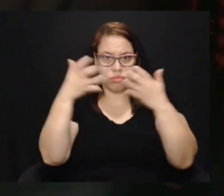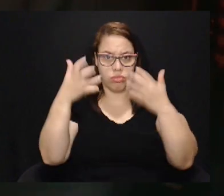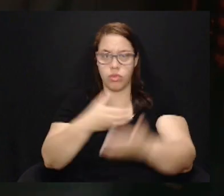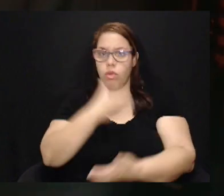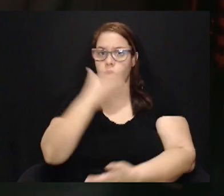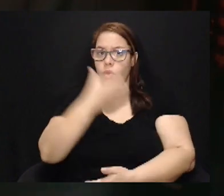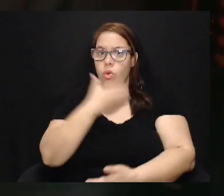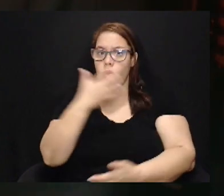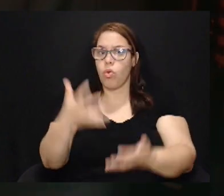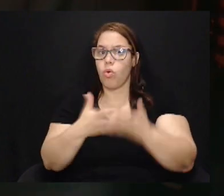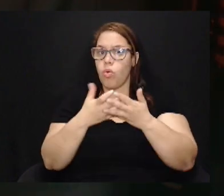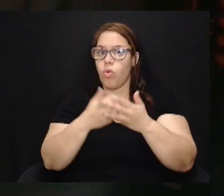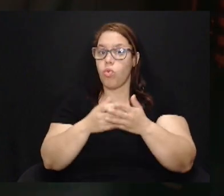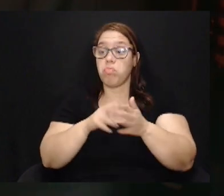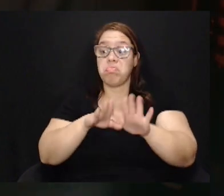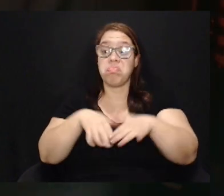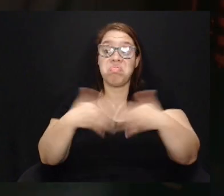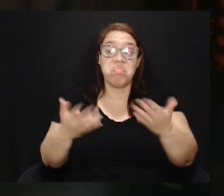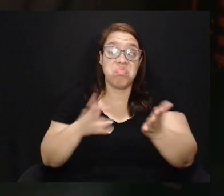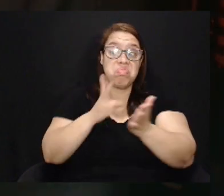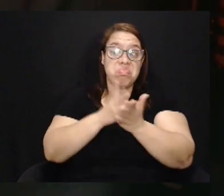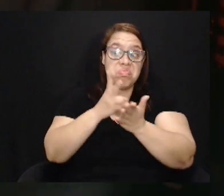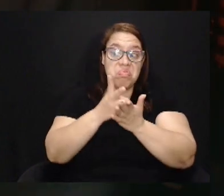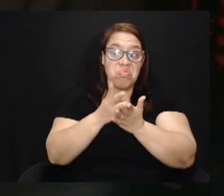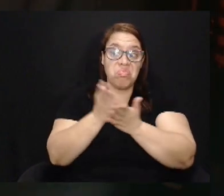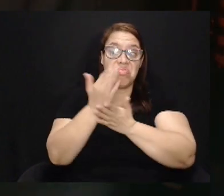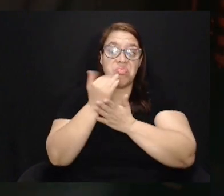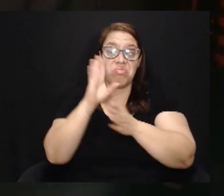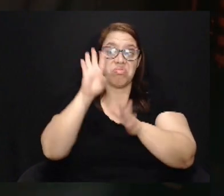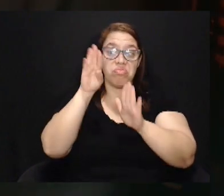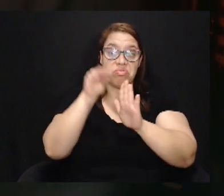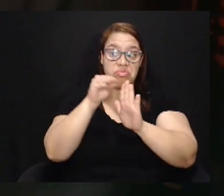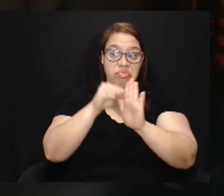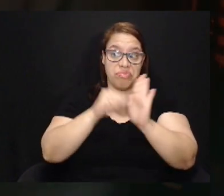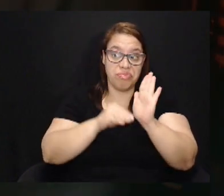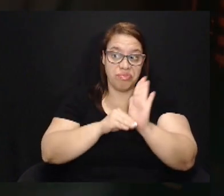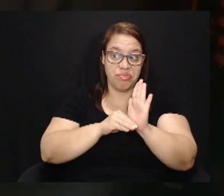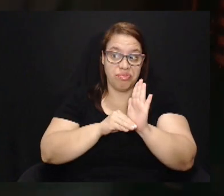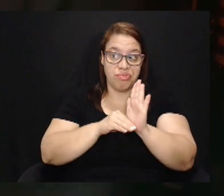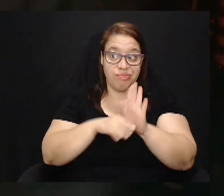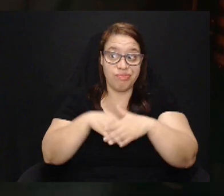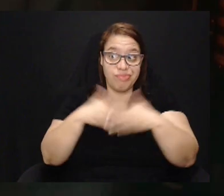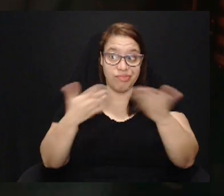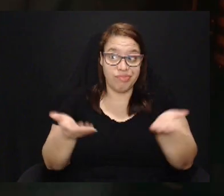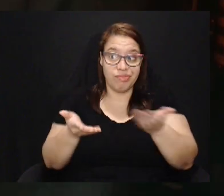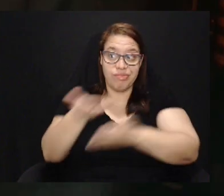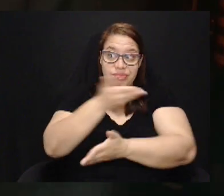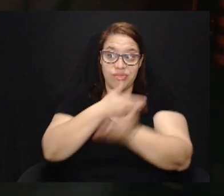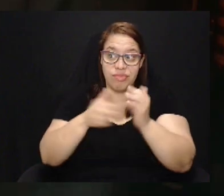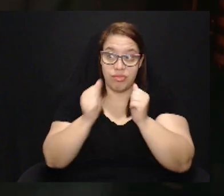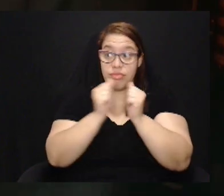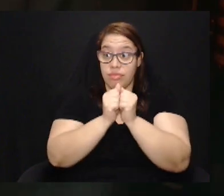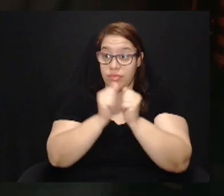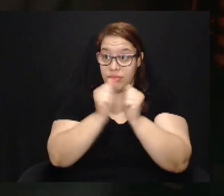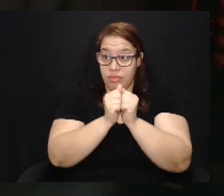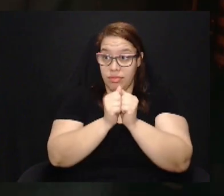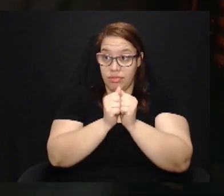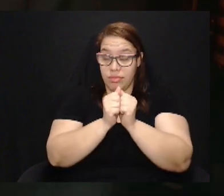é a frequência que você coloca esses itens no seu cardápio? Participe com a gente,